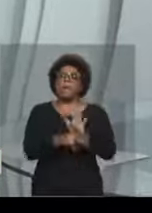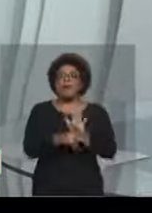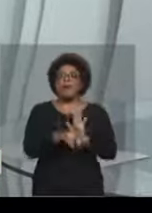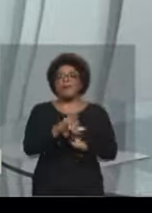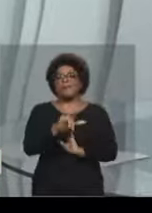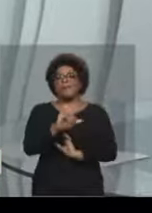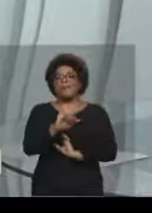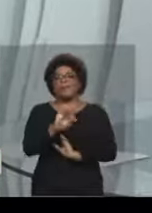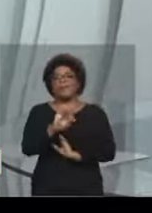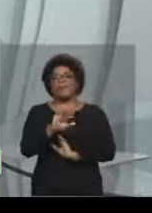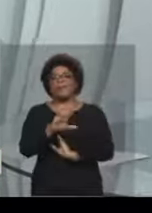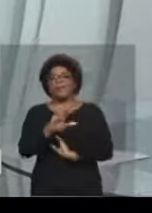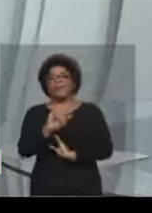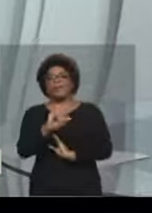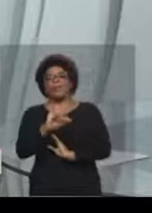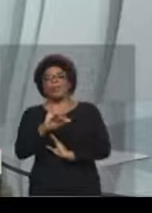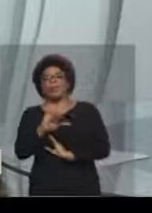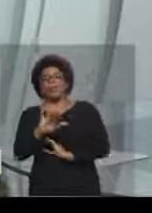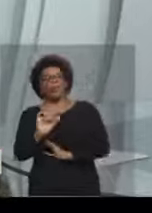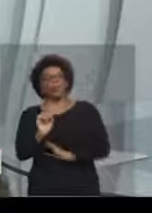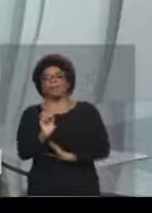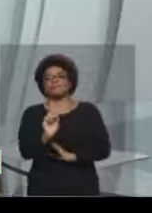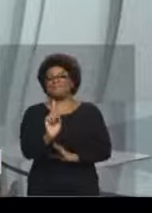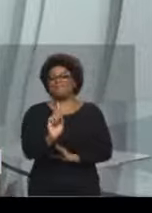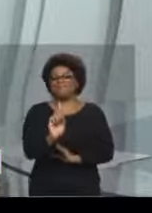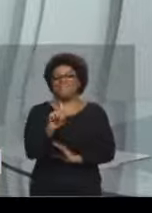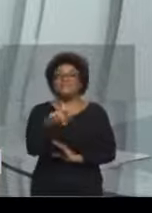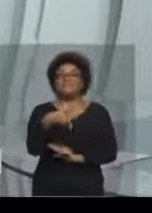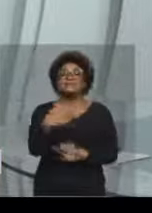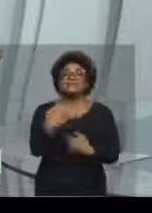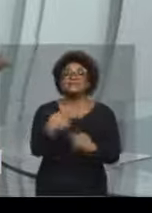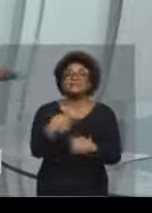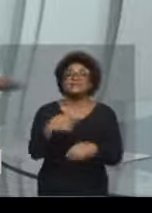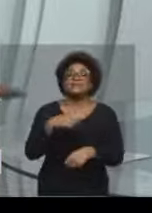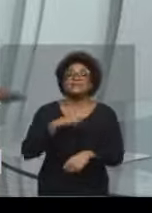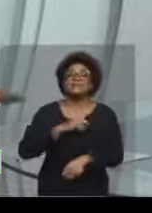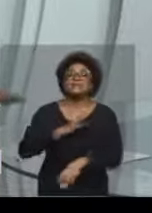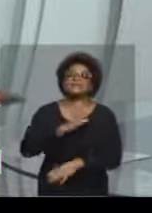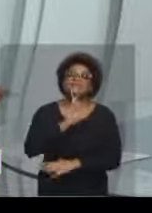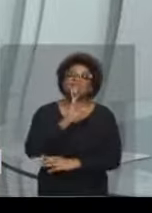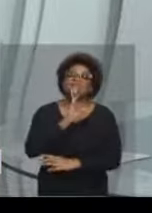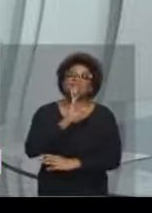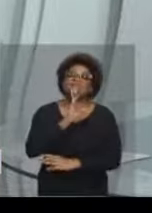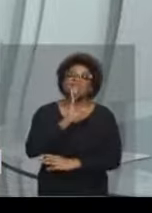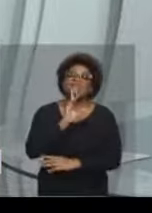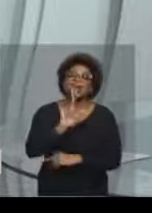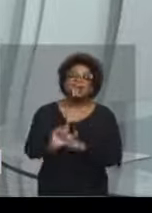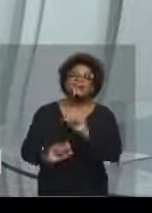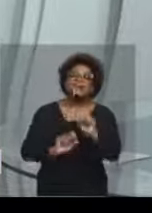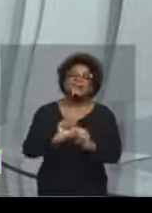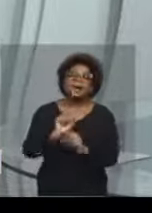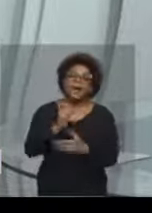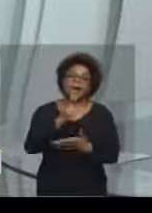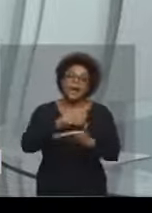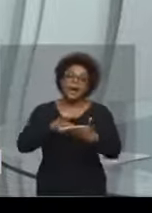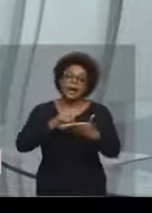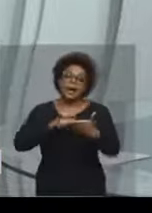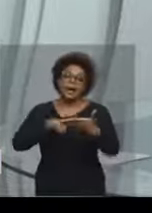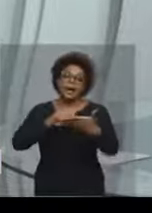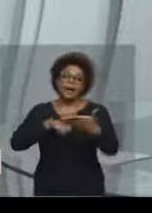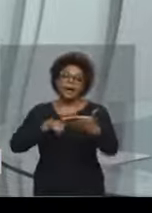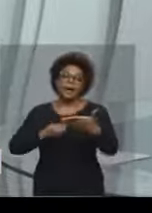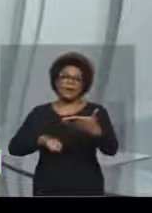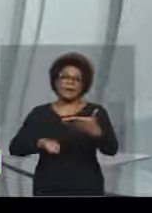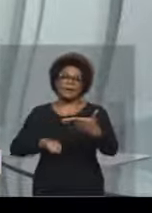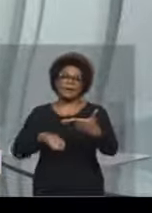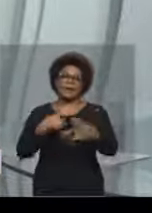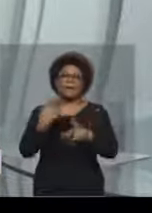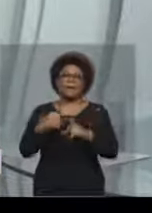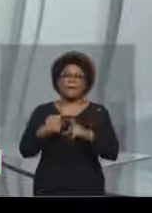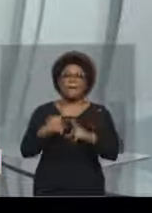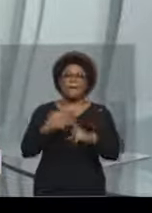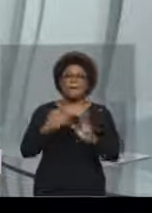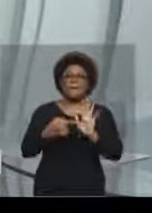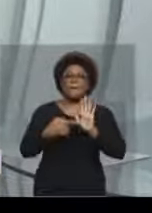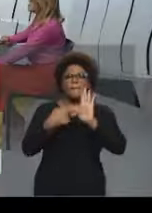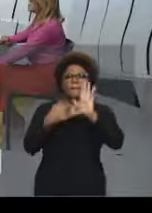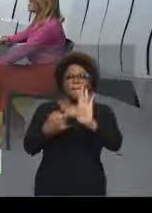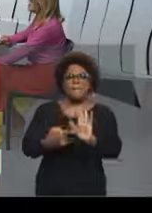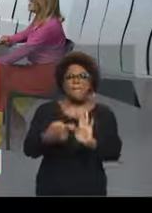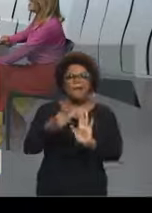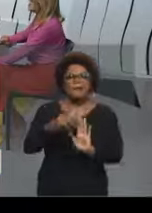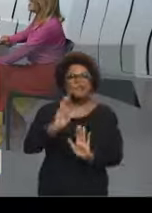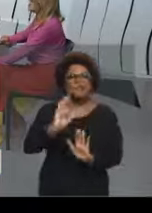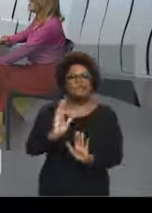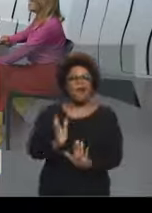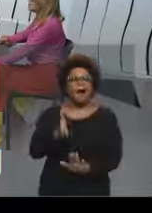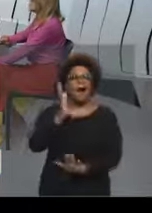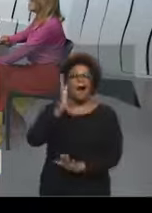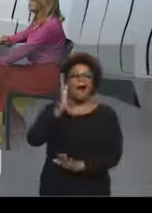as principais obras, para ter esse conhecimento prévio, porque na hora que os textos surgem lá, você fala, eu já ouvi falar sobre isso. E outra coisa,